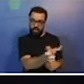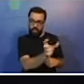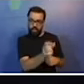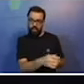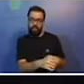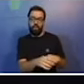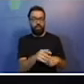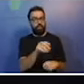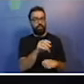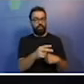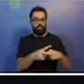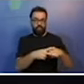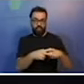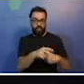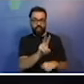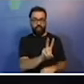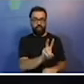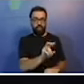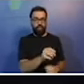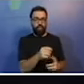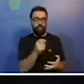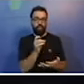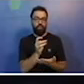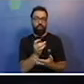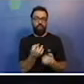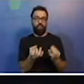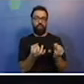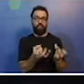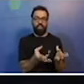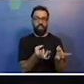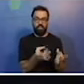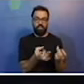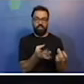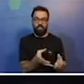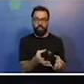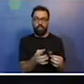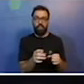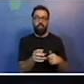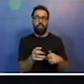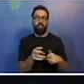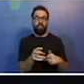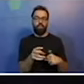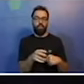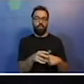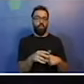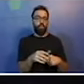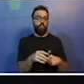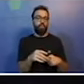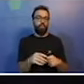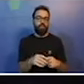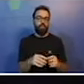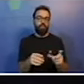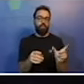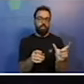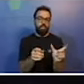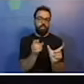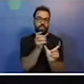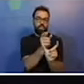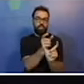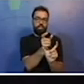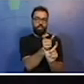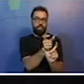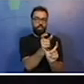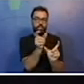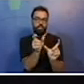pronome apassivador, voz passiva sintética. Na minha outra oração,